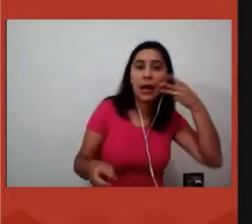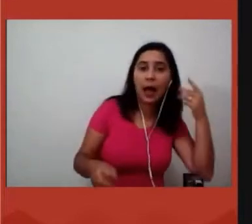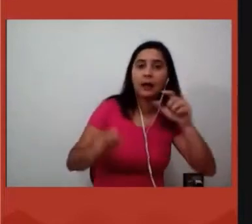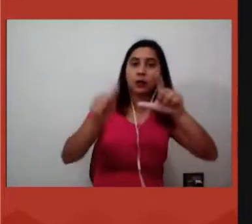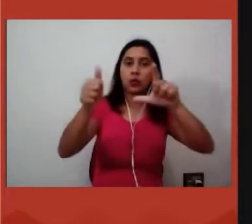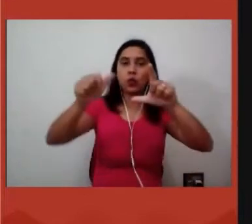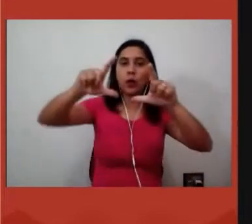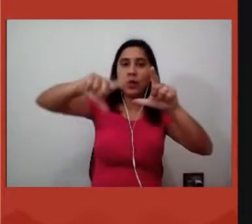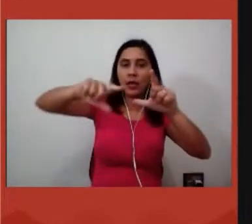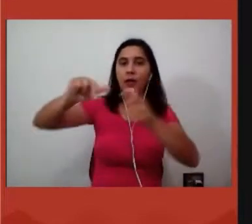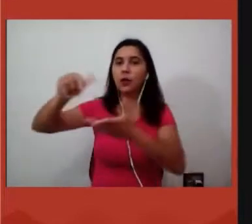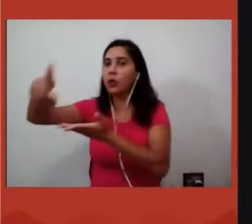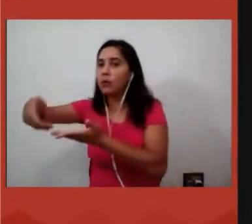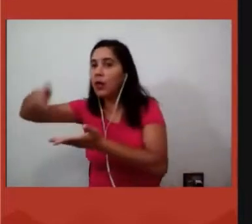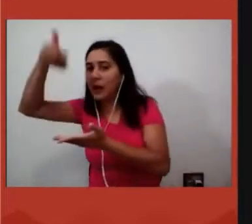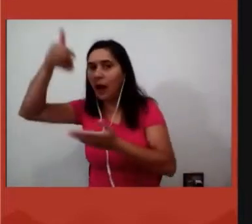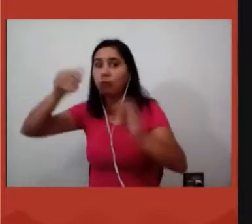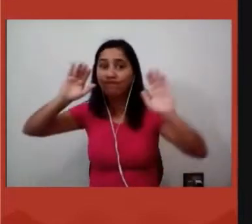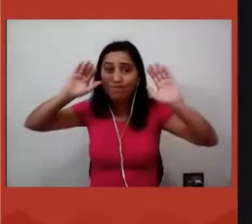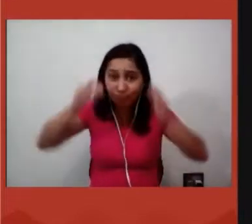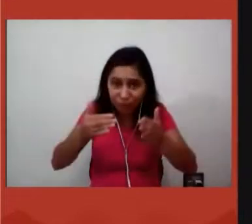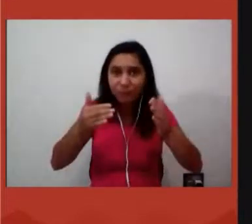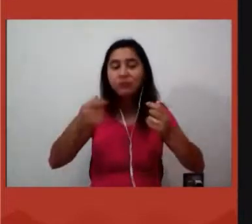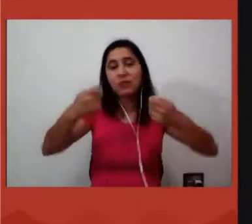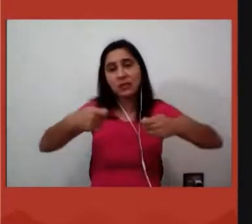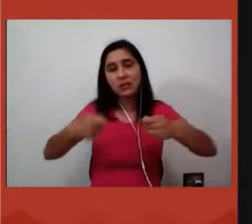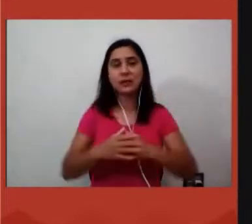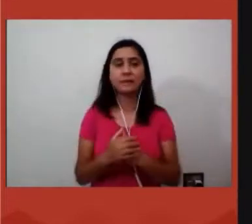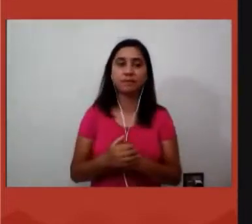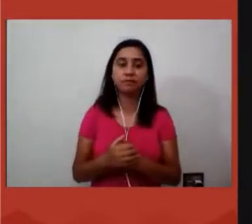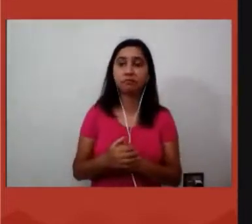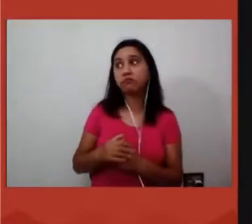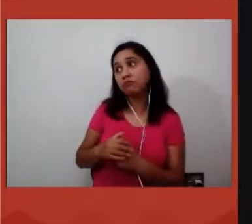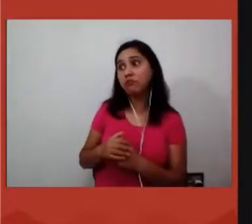questões periféricas mesmo, né? Pode ser que...